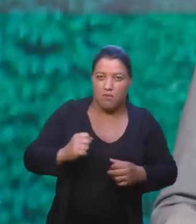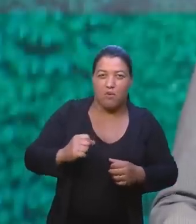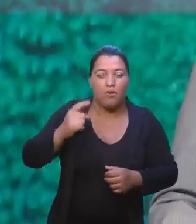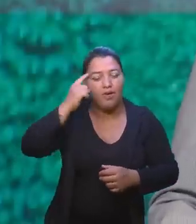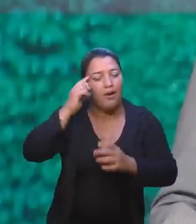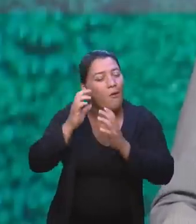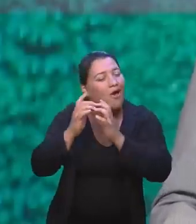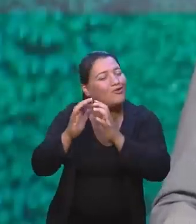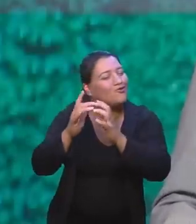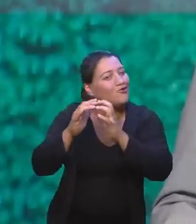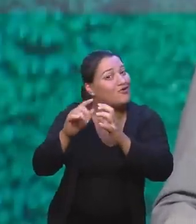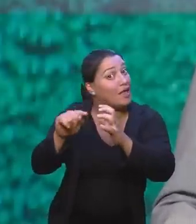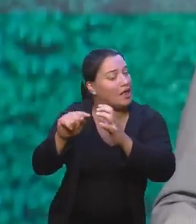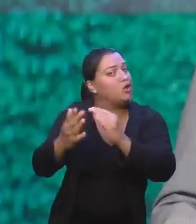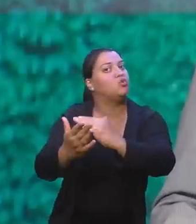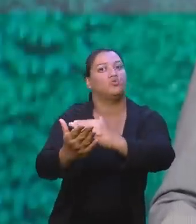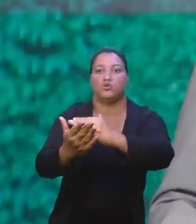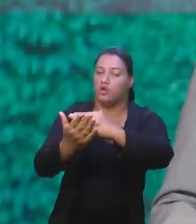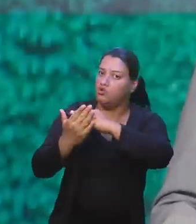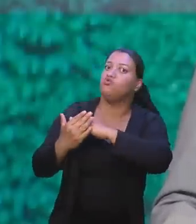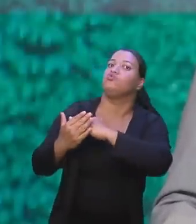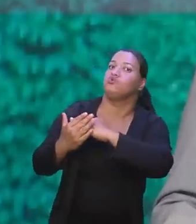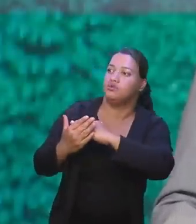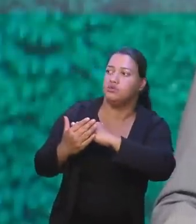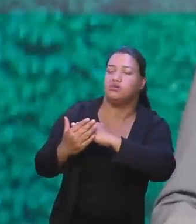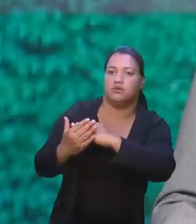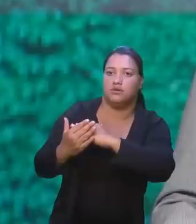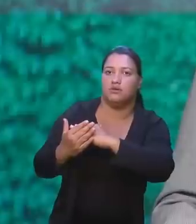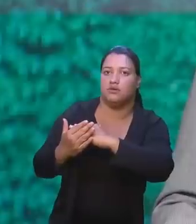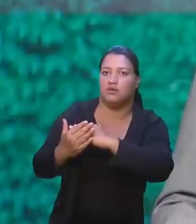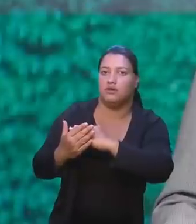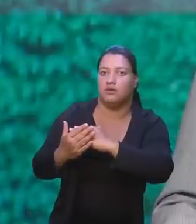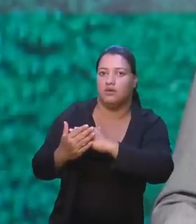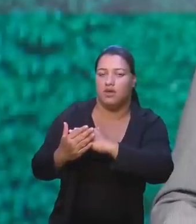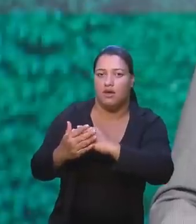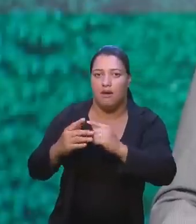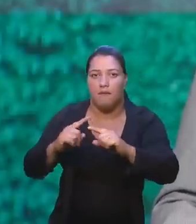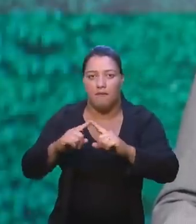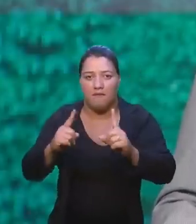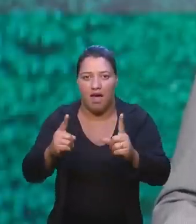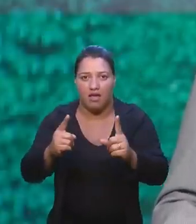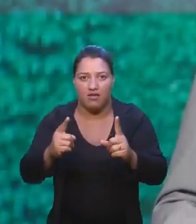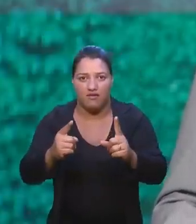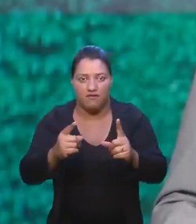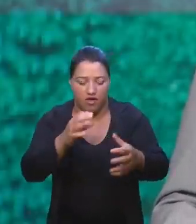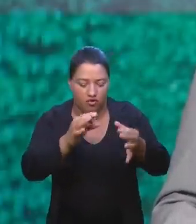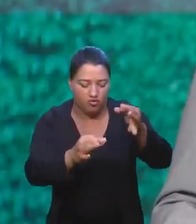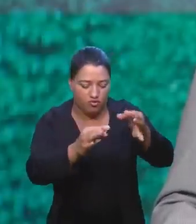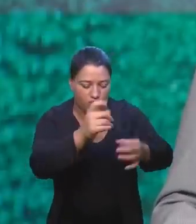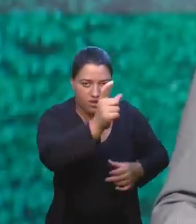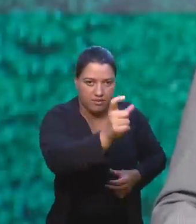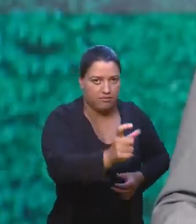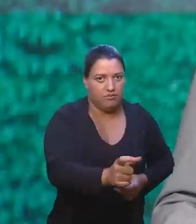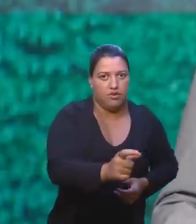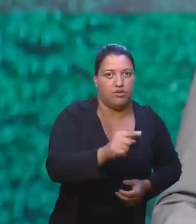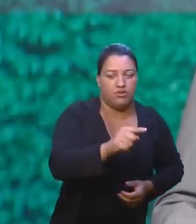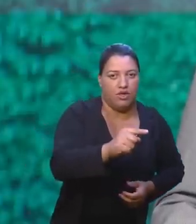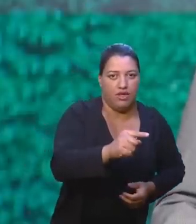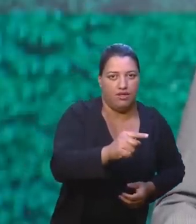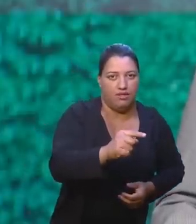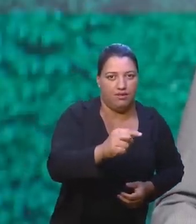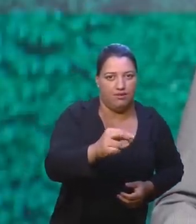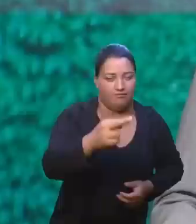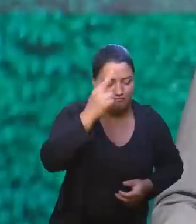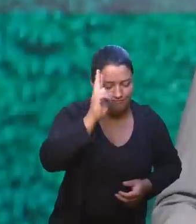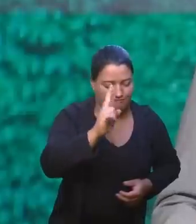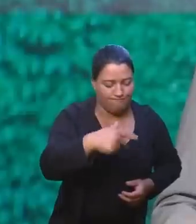raciocínio. Servis, pois, dela, mas não a mancheis jamais pela injúria, o supremo argumento dos que não têm boas razões para